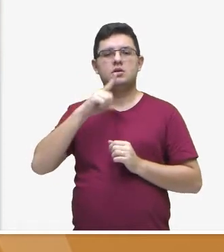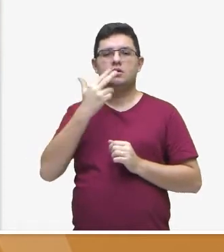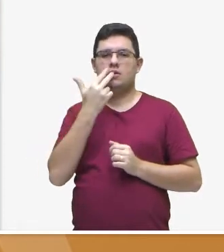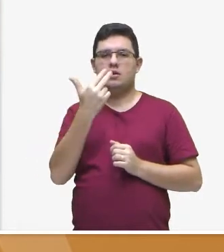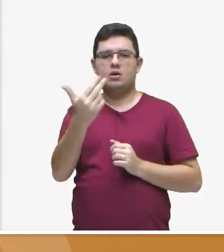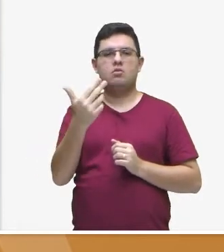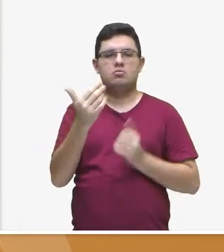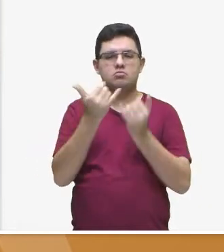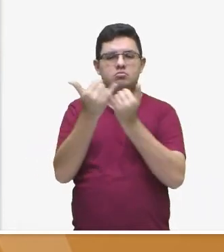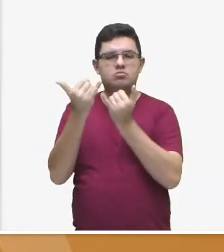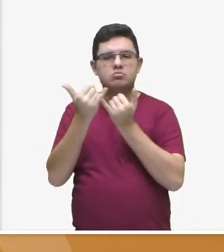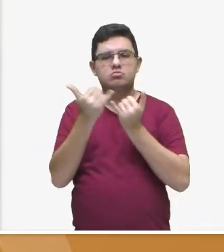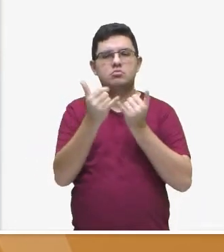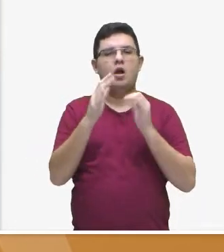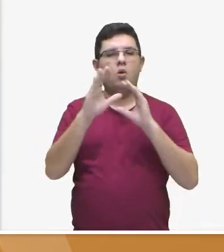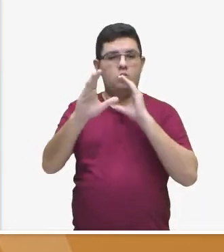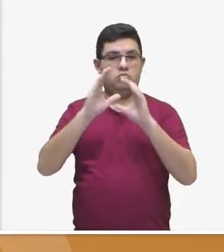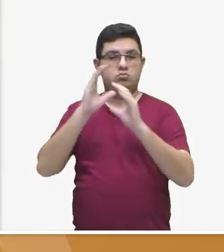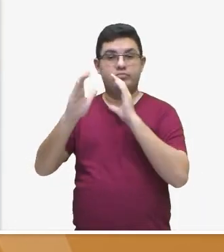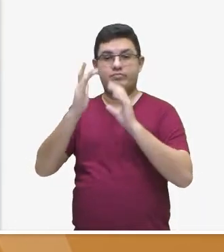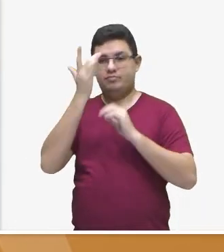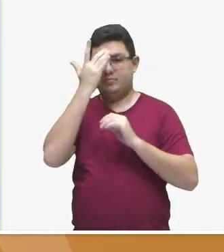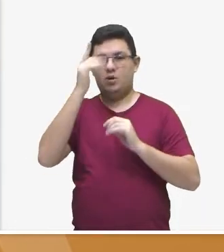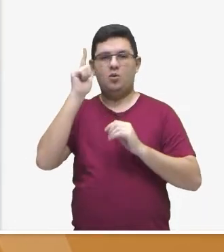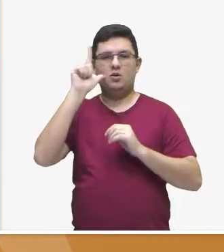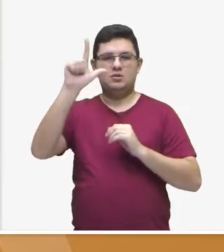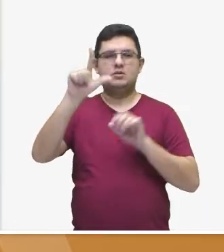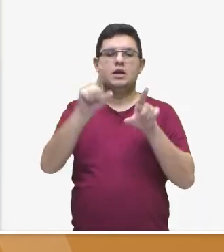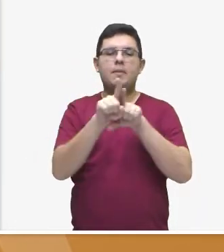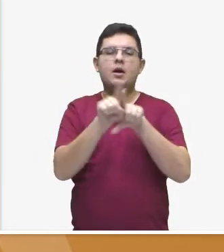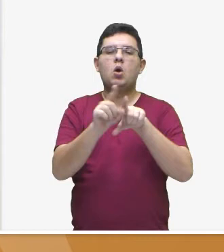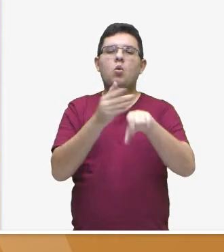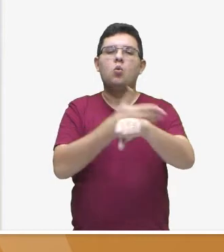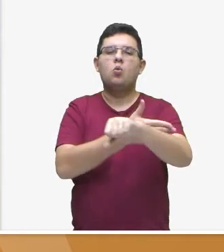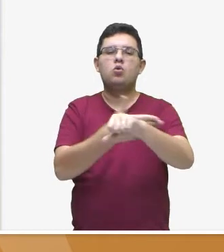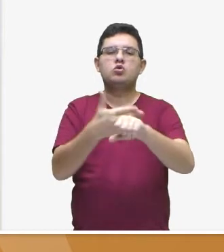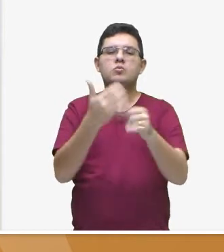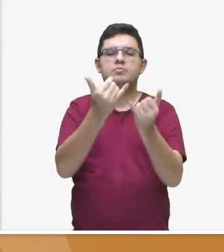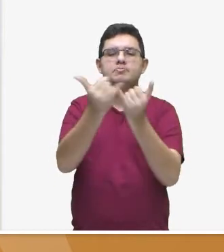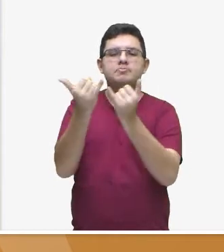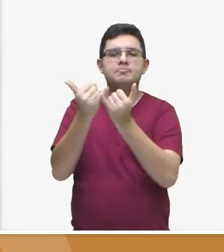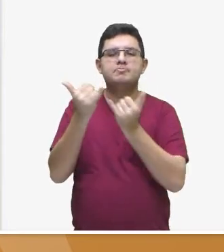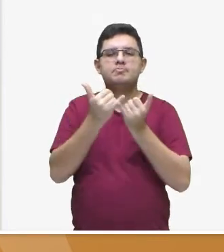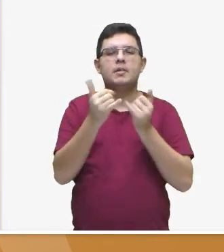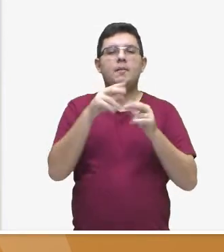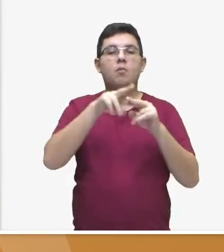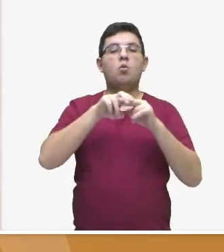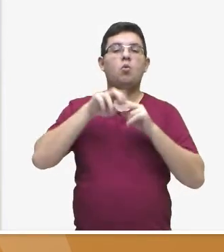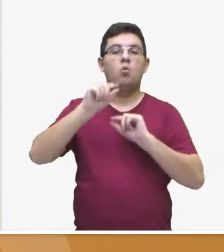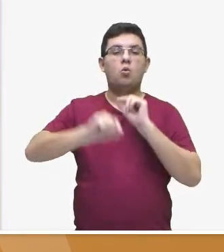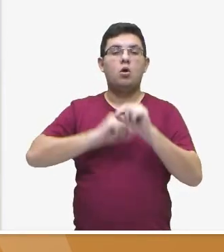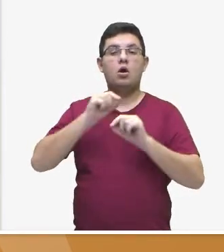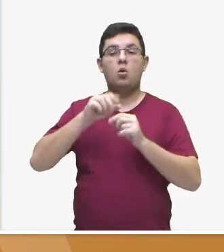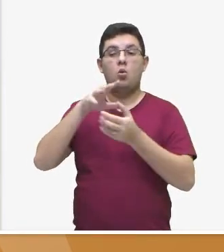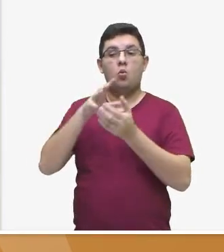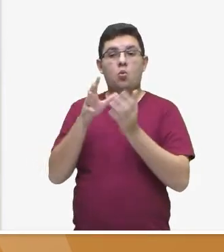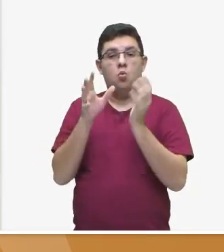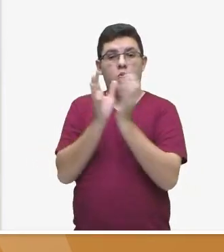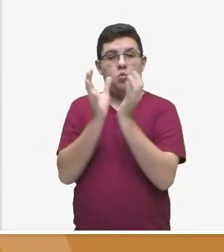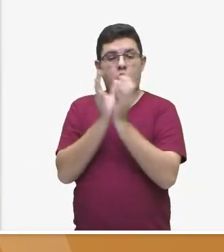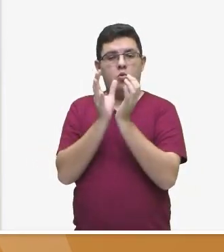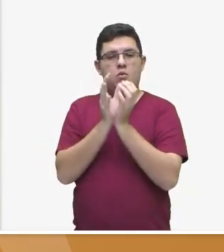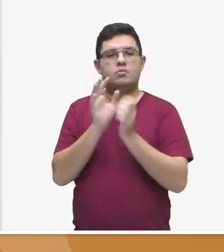eles. Também apresentavam semelhanças no seu modo de vida. Por isso, os portugueses